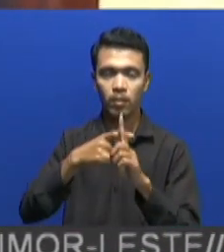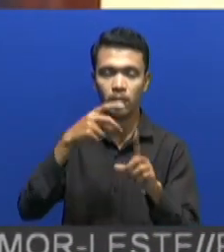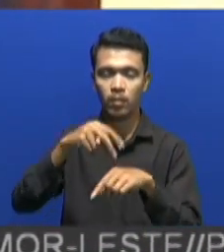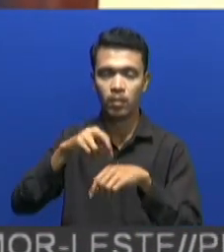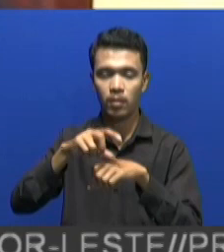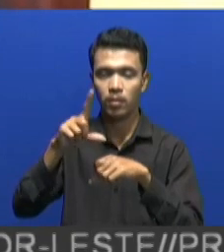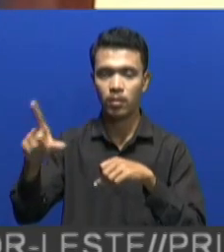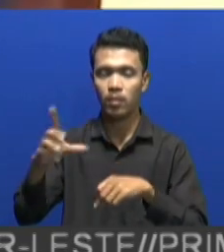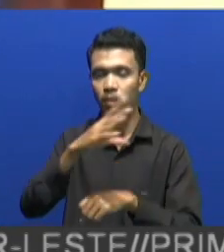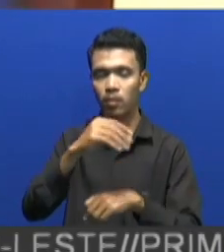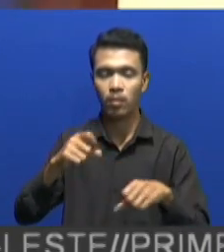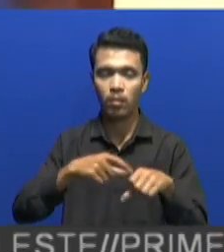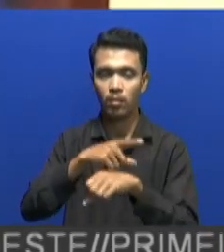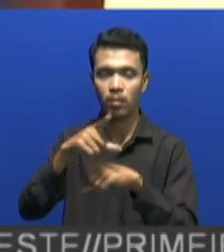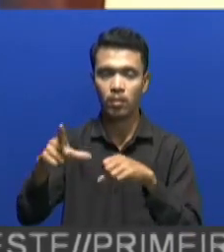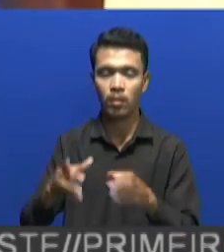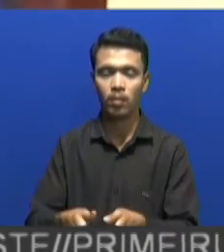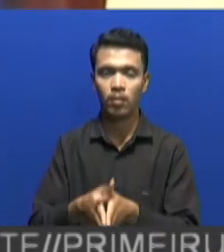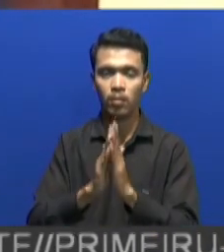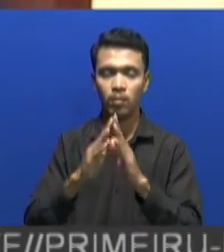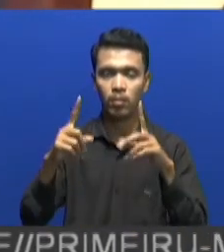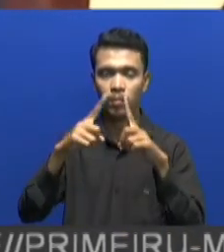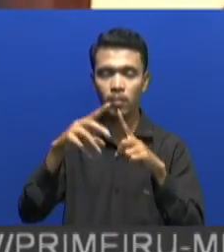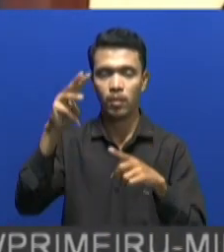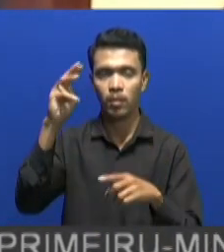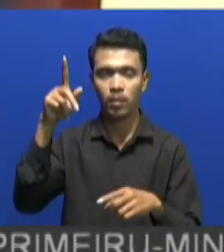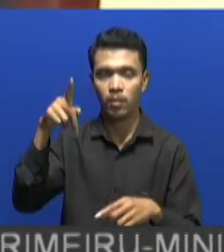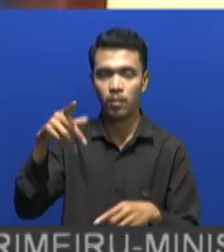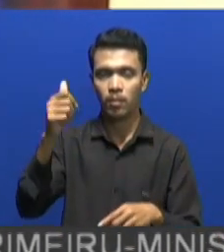to ia lokal. Usumos papam Aileu